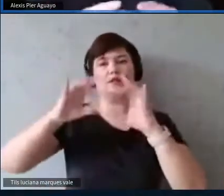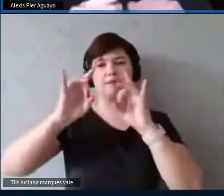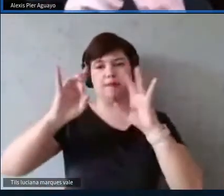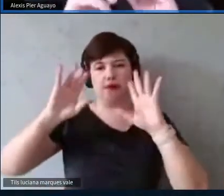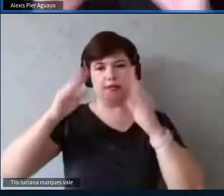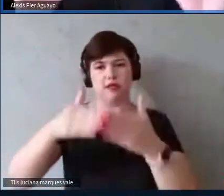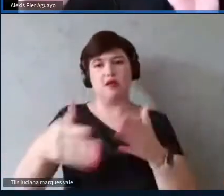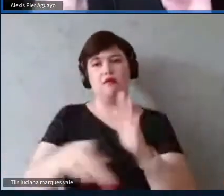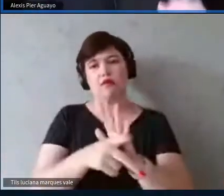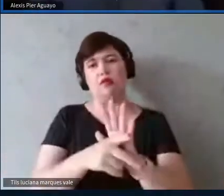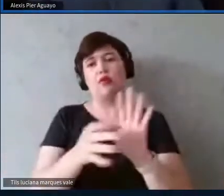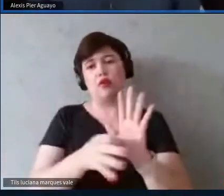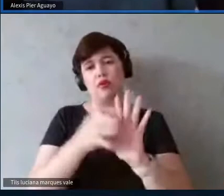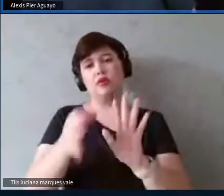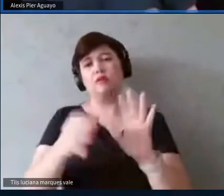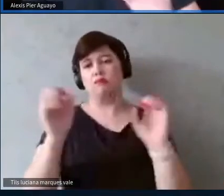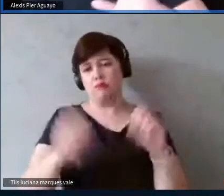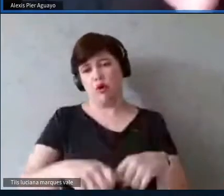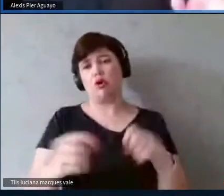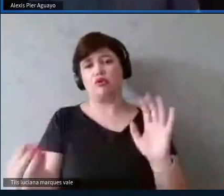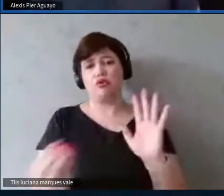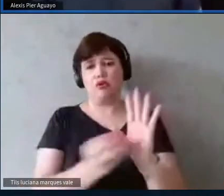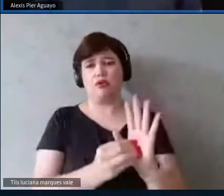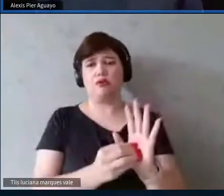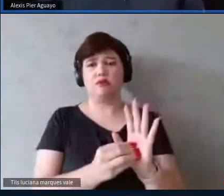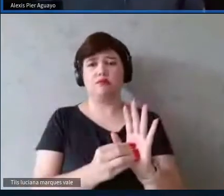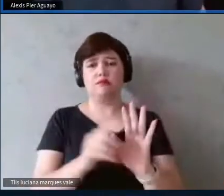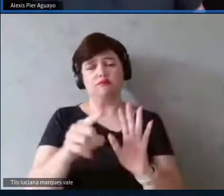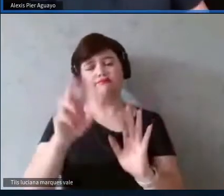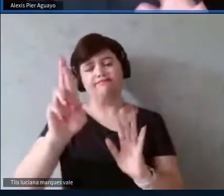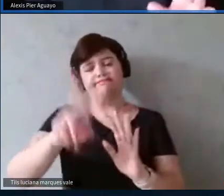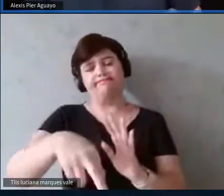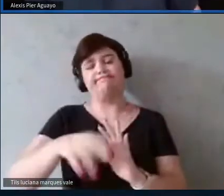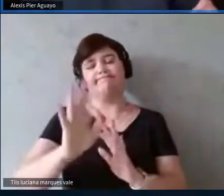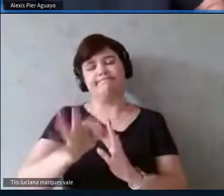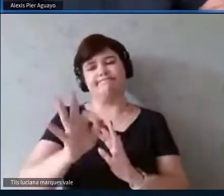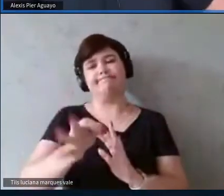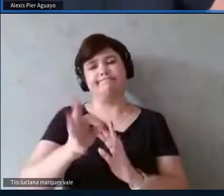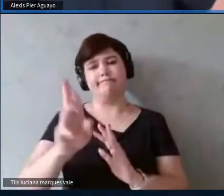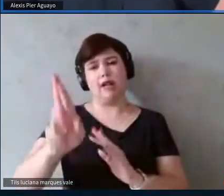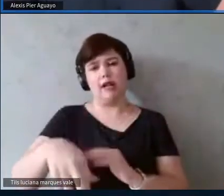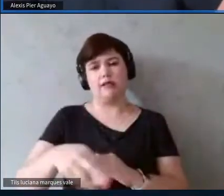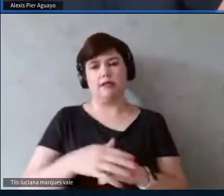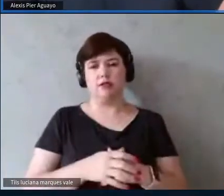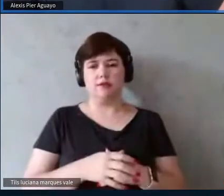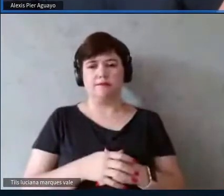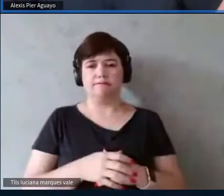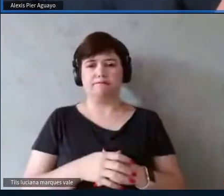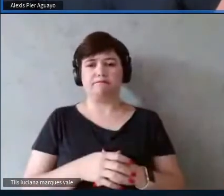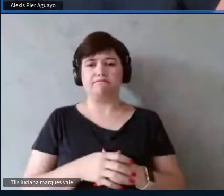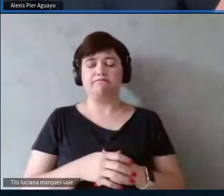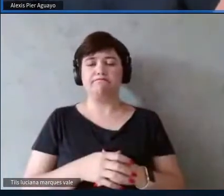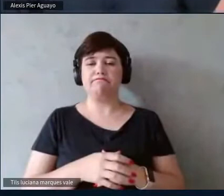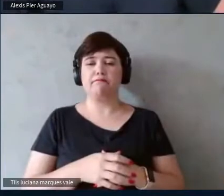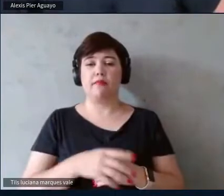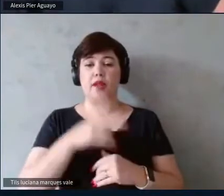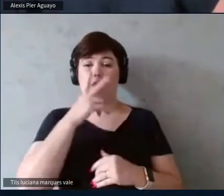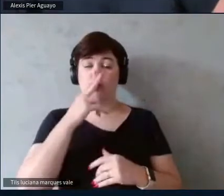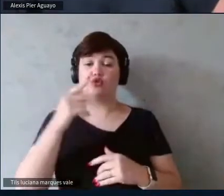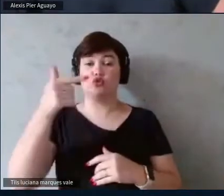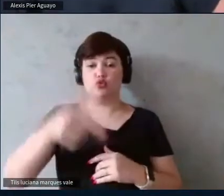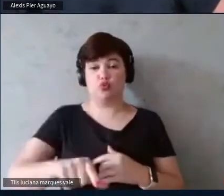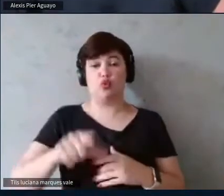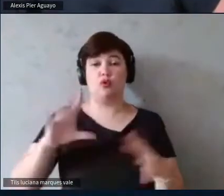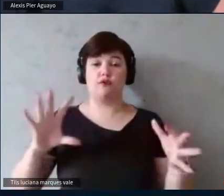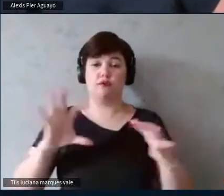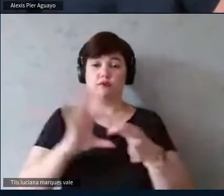eu vou botar uma crítica bem nítida em relação a isso, você tem completa razão, e é uma coisa que eu acho totalmente que tem mais a ver, é isso de novo que eu estou falando,